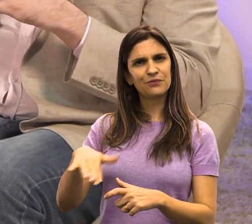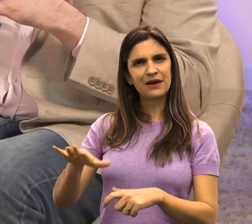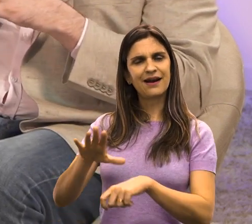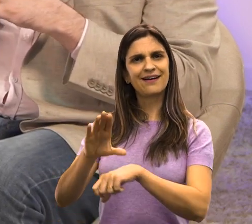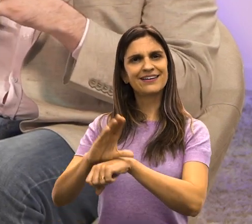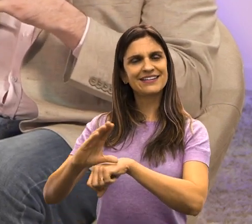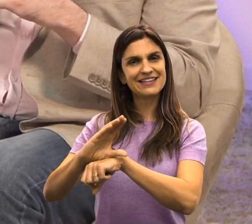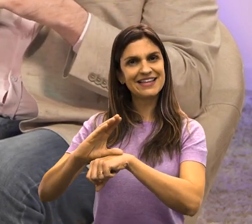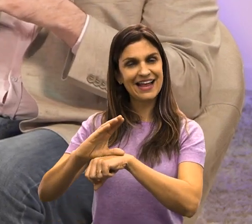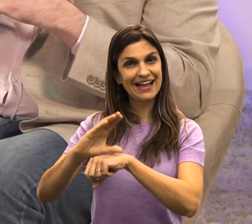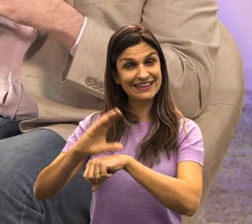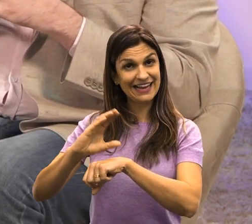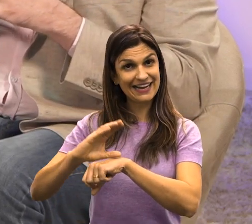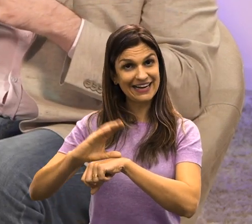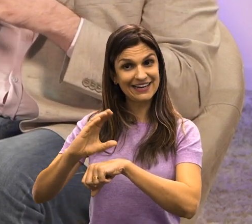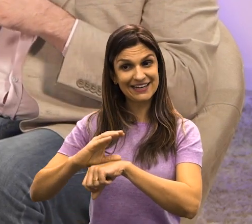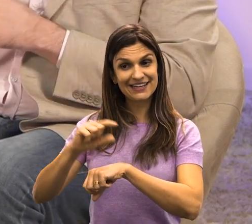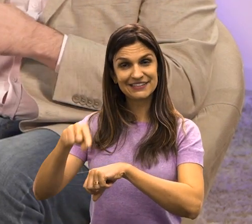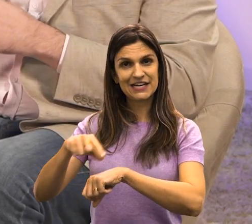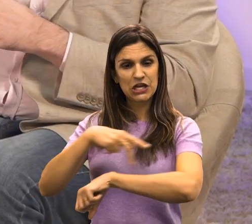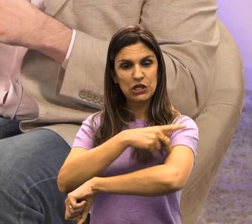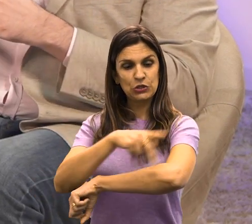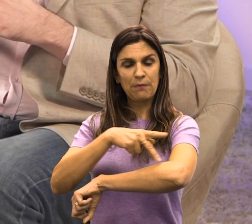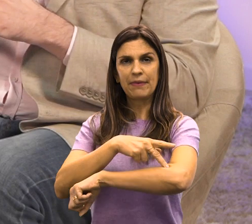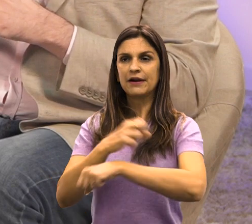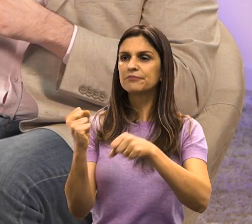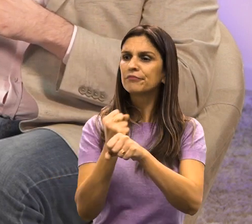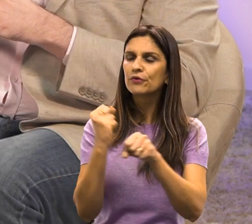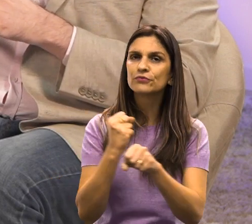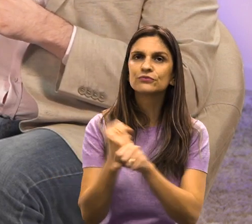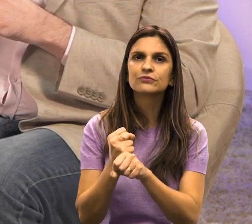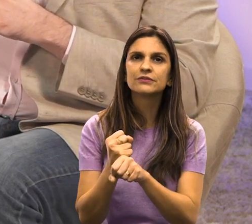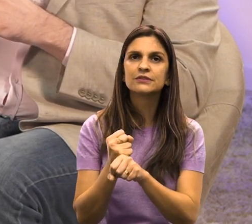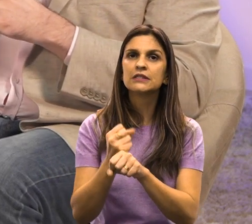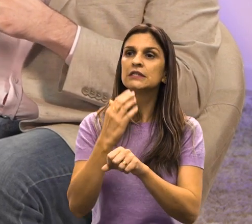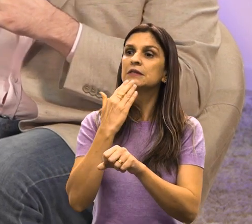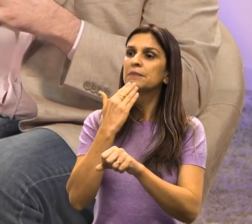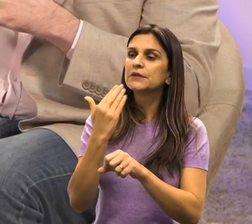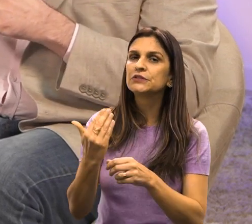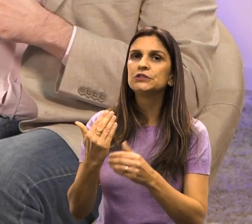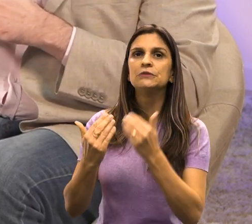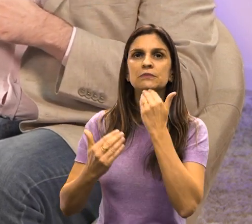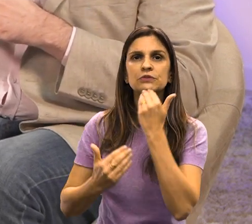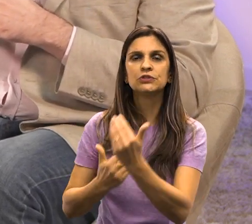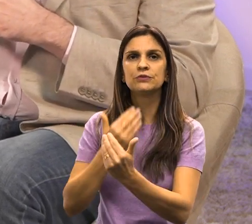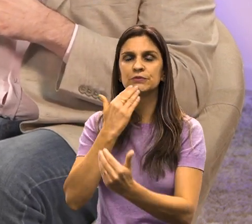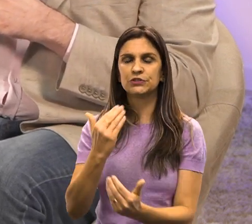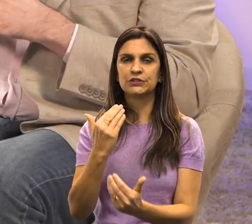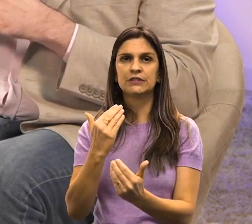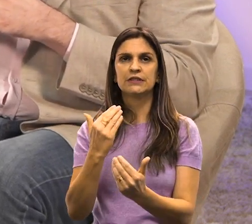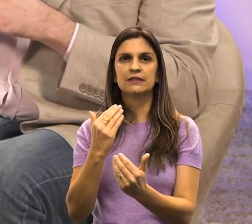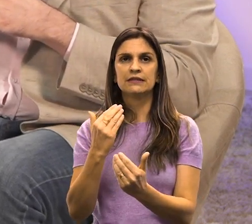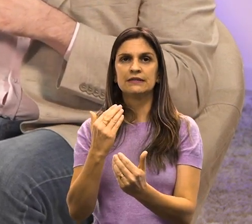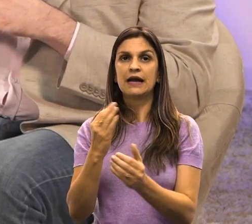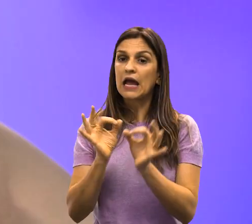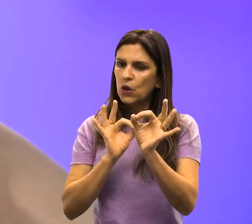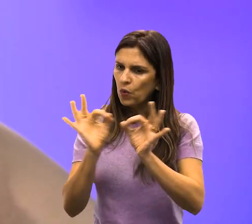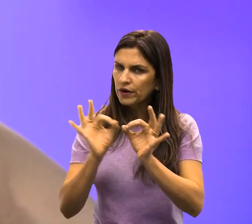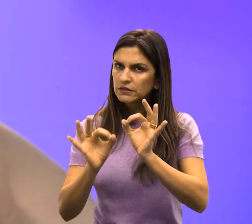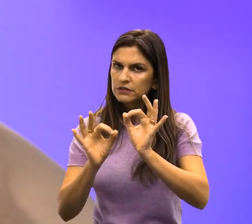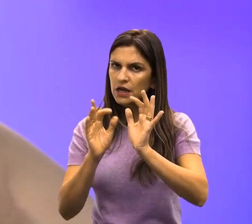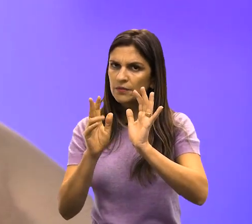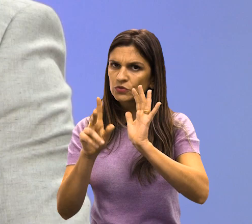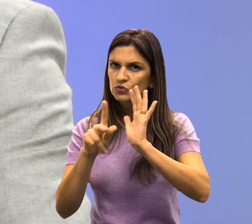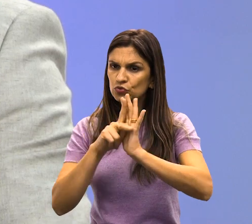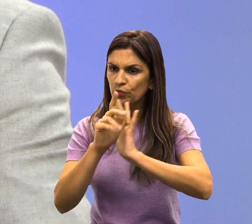gente solicita um parquinho numa EMEI, já colocamos brinquedos adaptados para crianças com